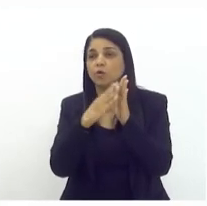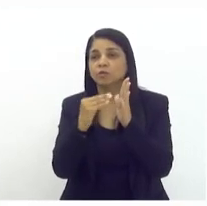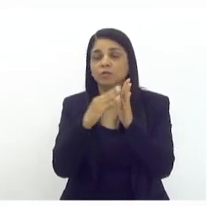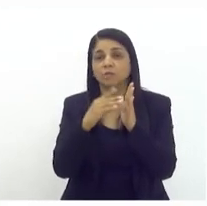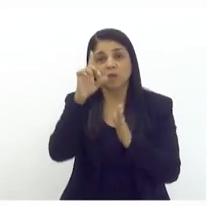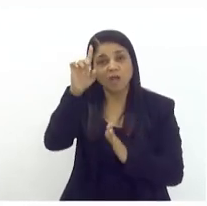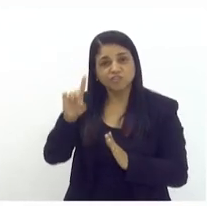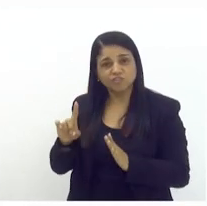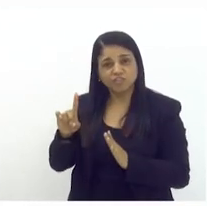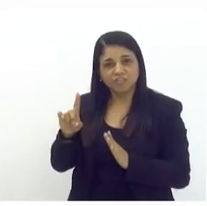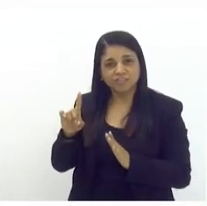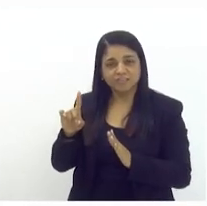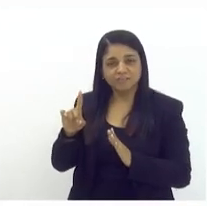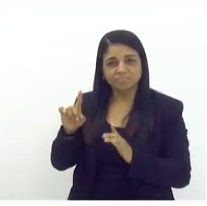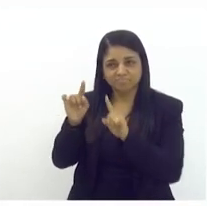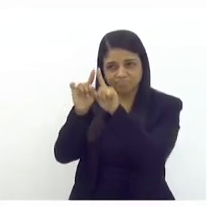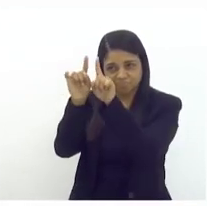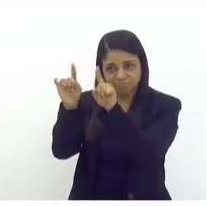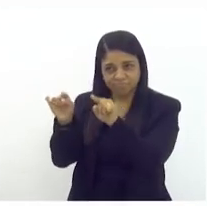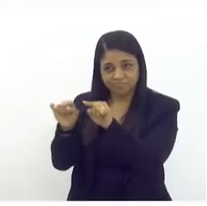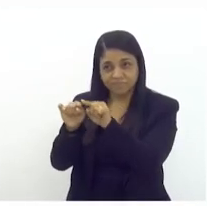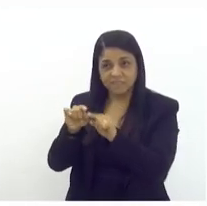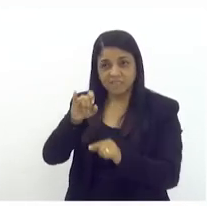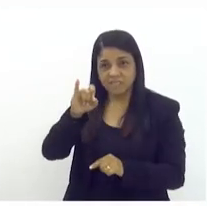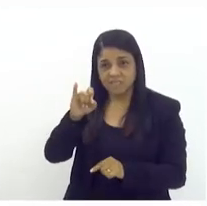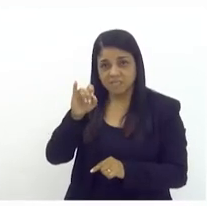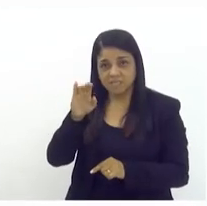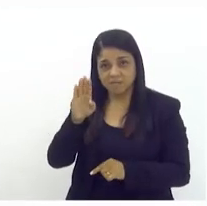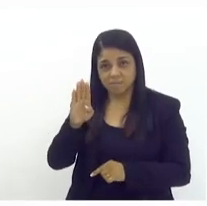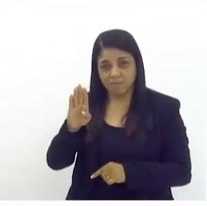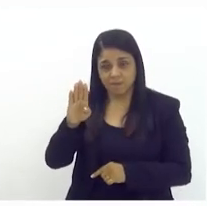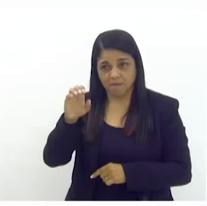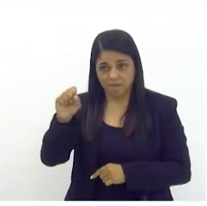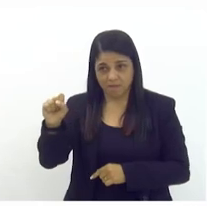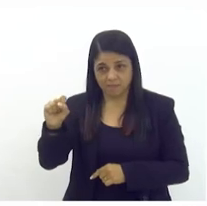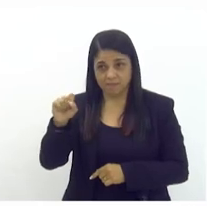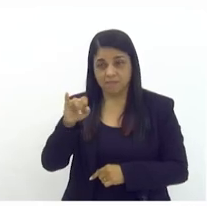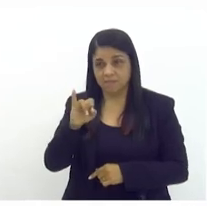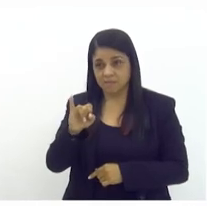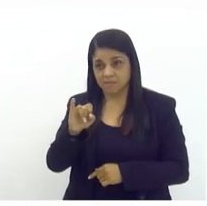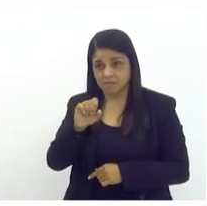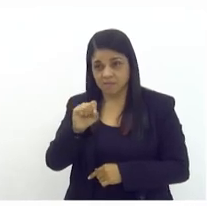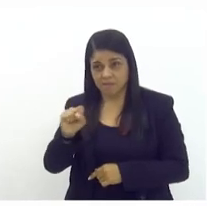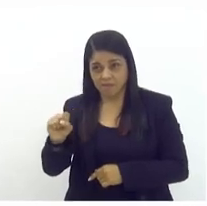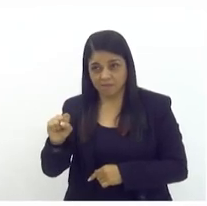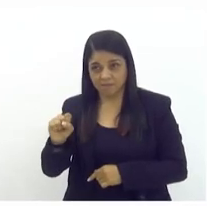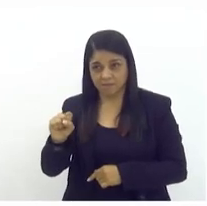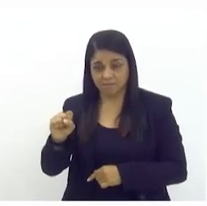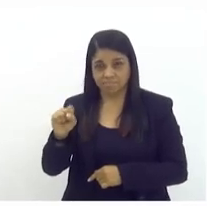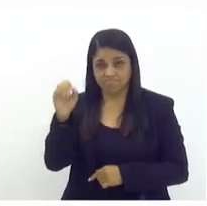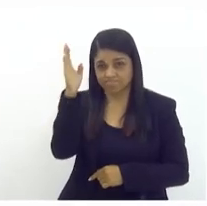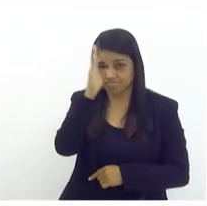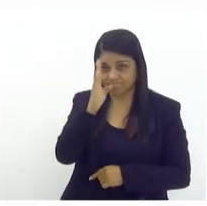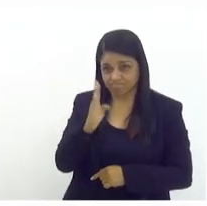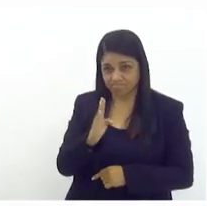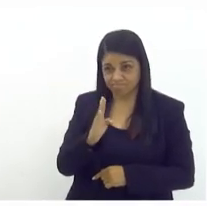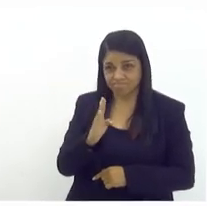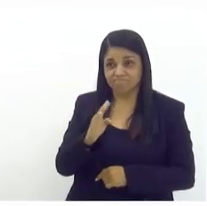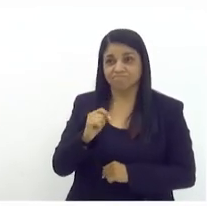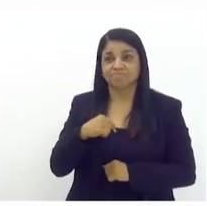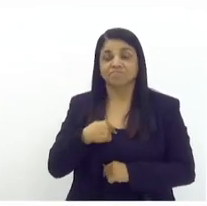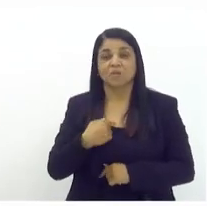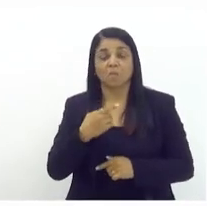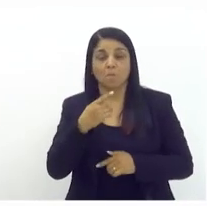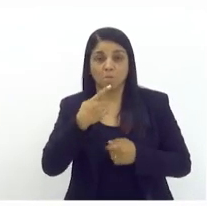direita formado por uma CBS Federal um ibs subnacional estadual